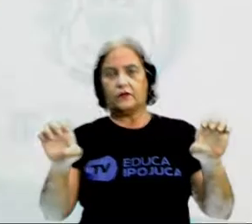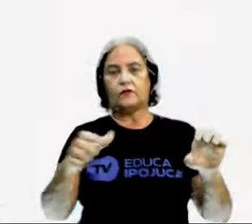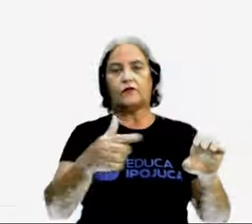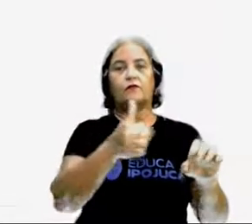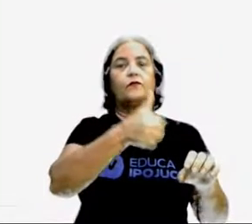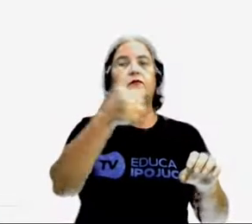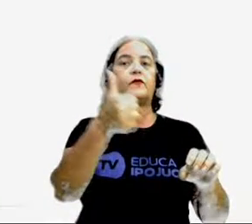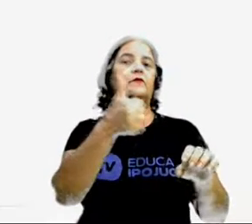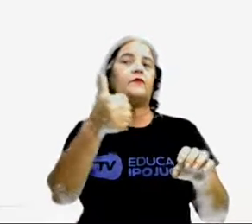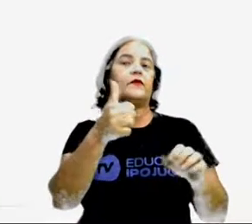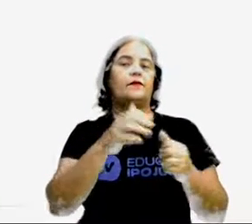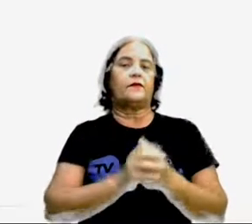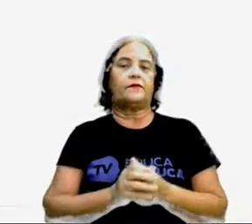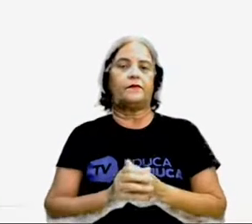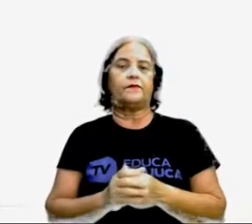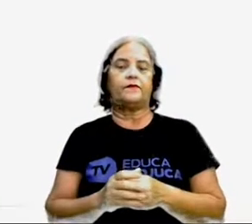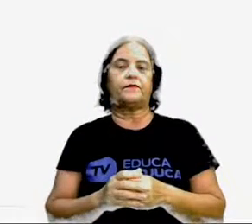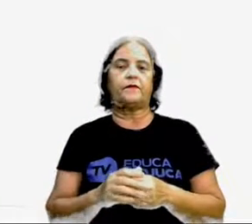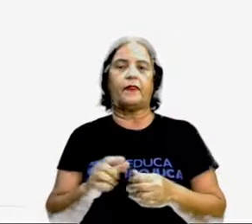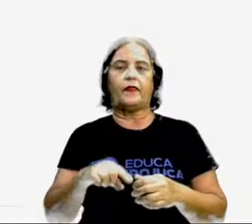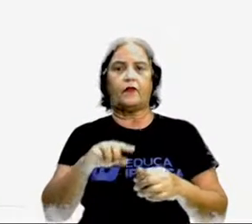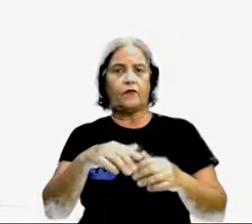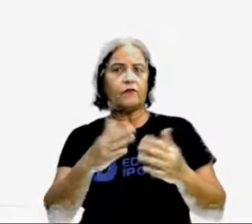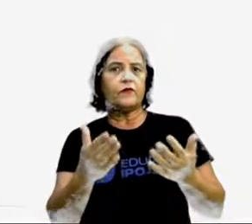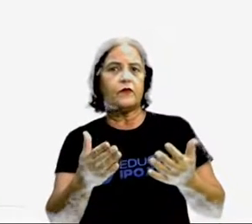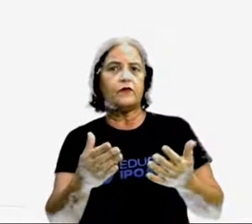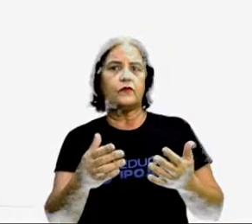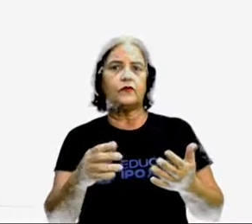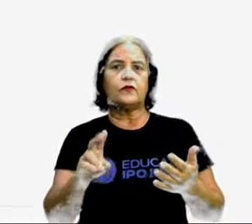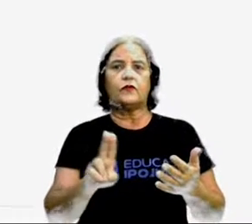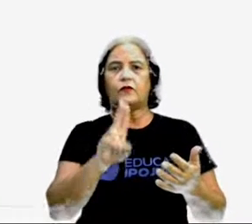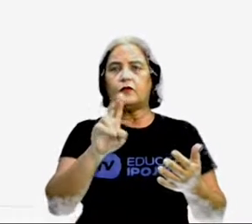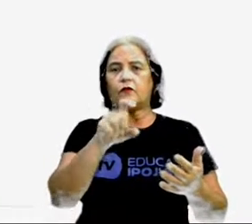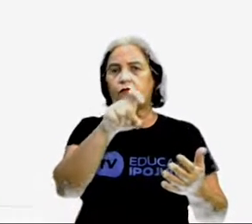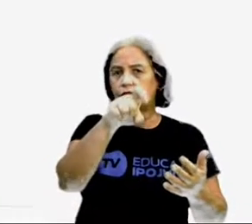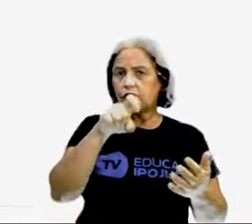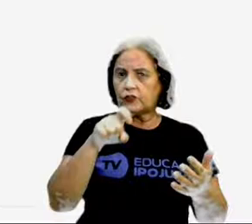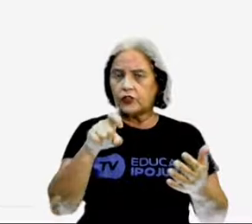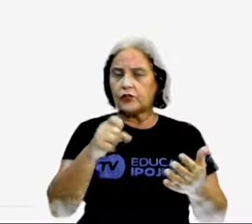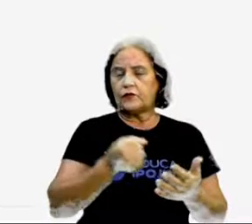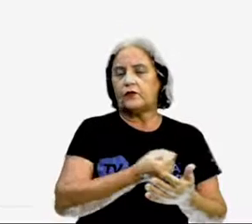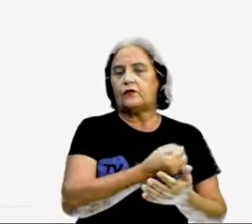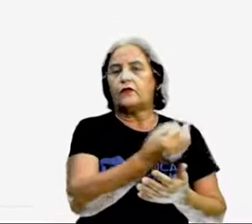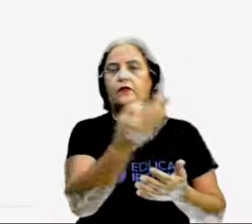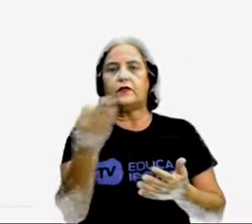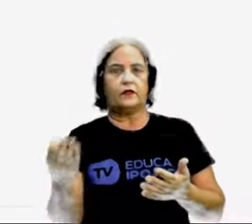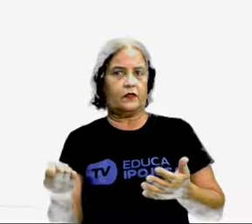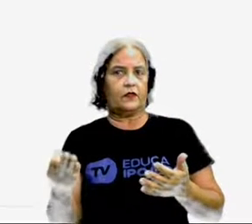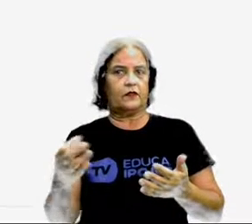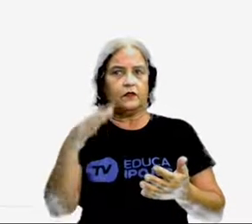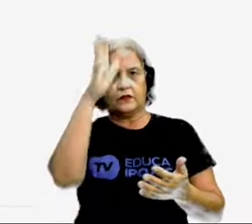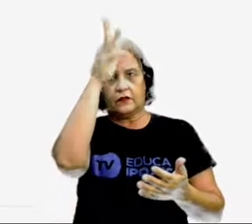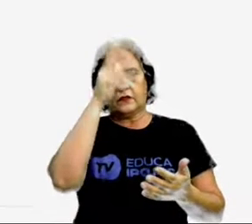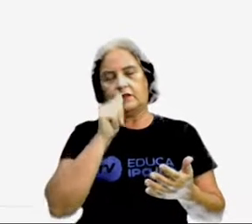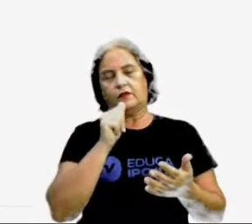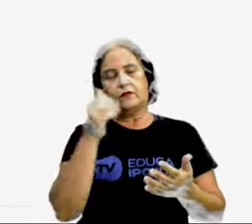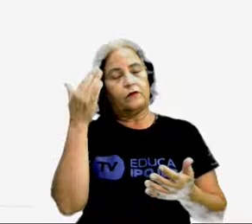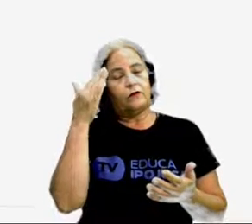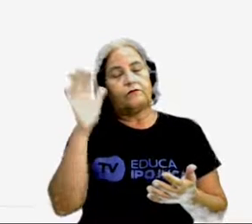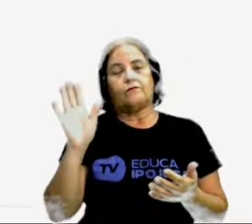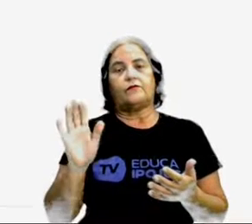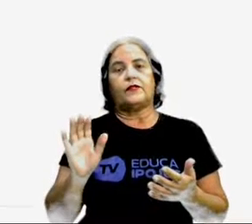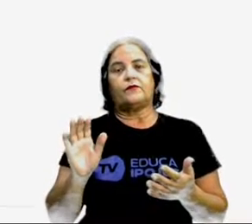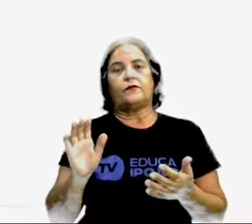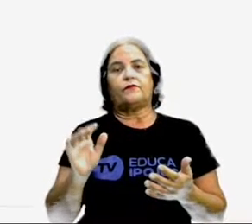comigo? Vamos chamar x, a quantidade de galinhas, que nós não sabemos quanto tem. E